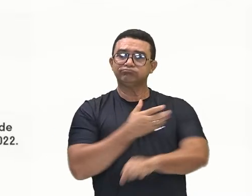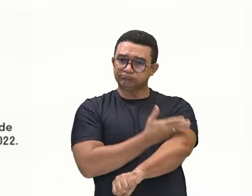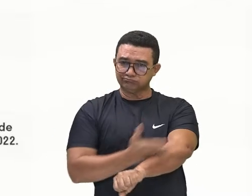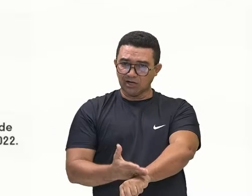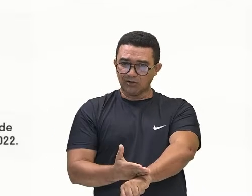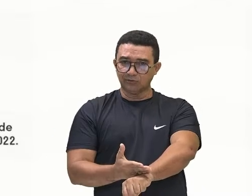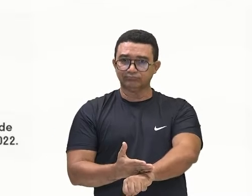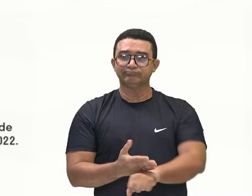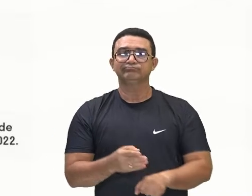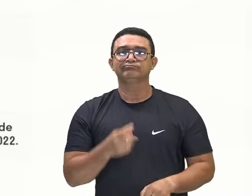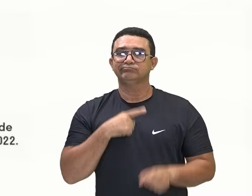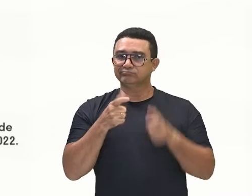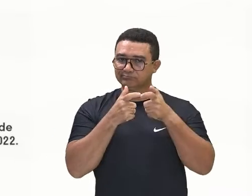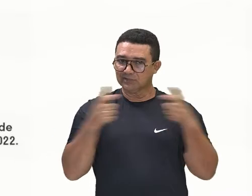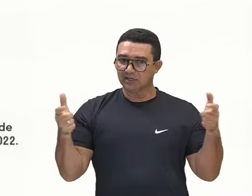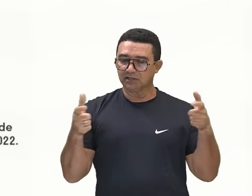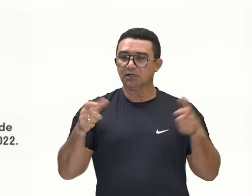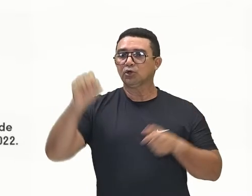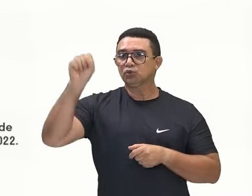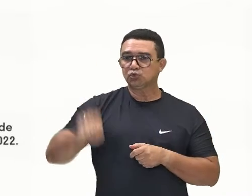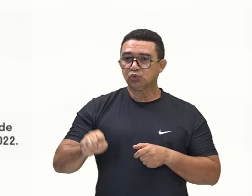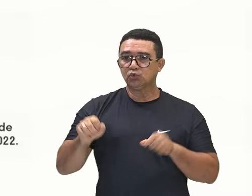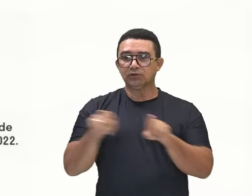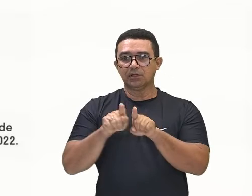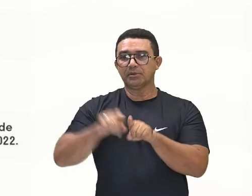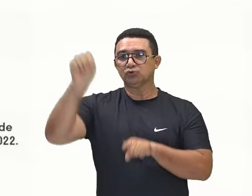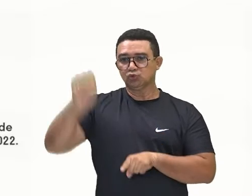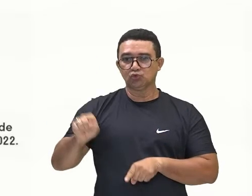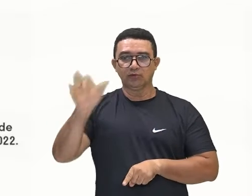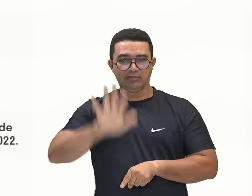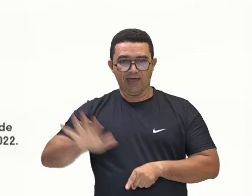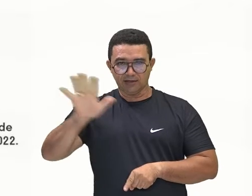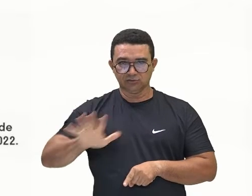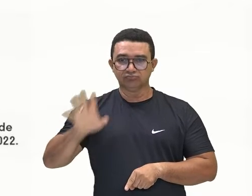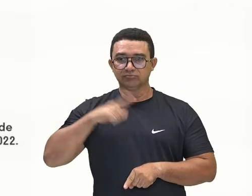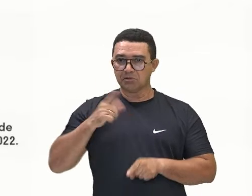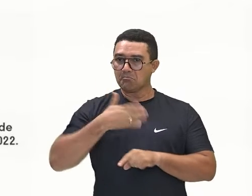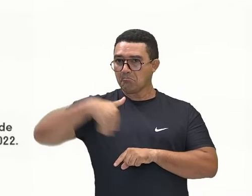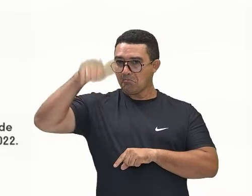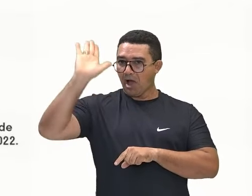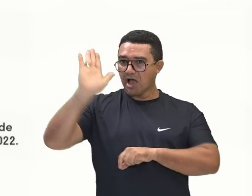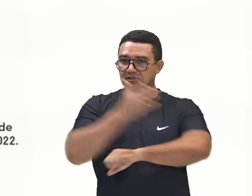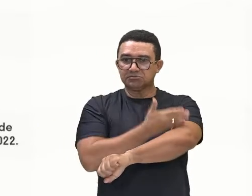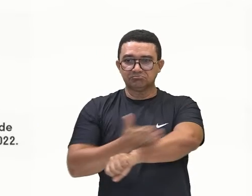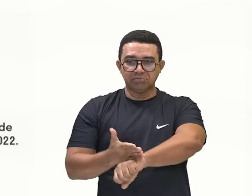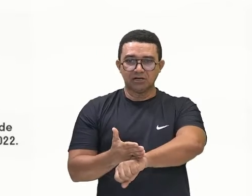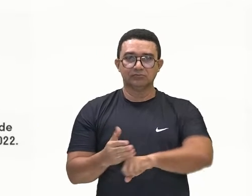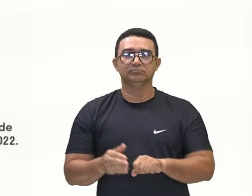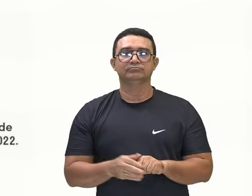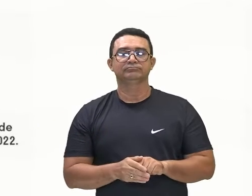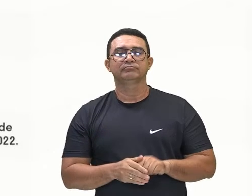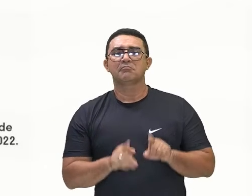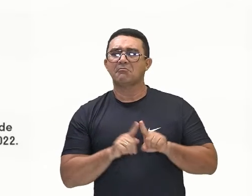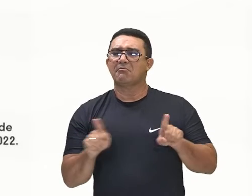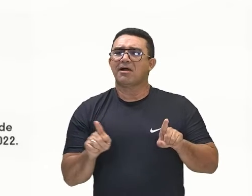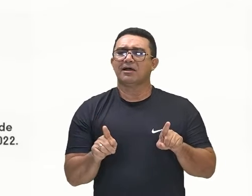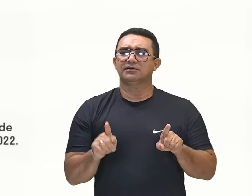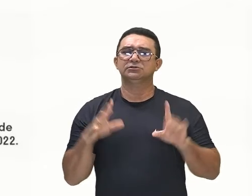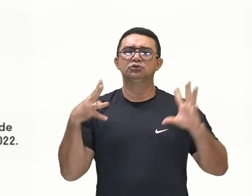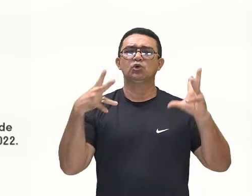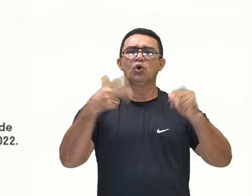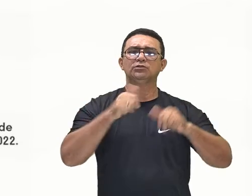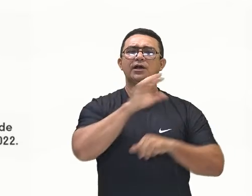que há um predomínio nas regiões sul e sudeste. No entanto, vocês vão aí analisar comigo que em todas